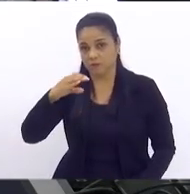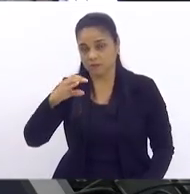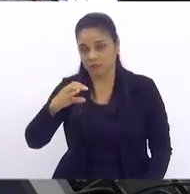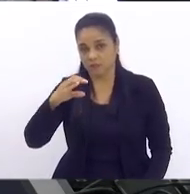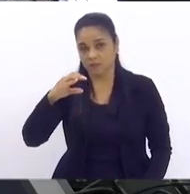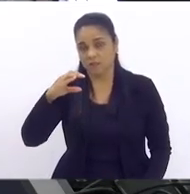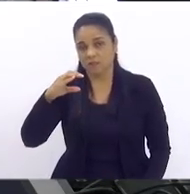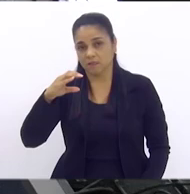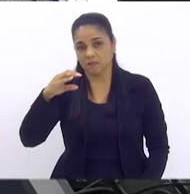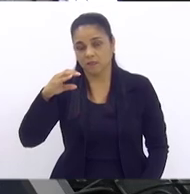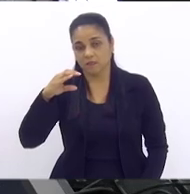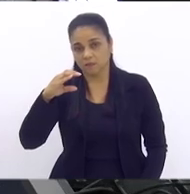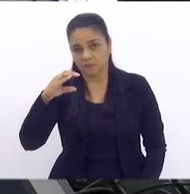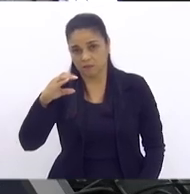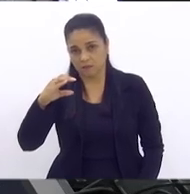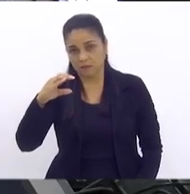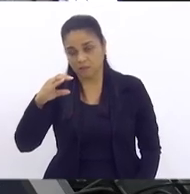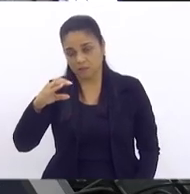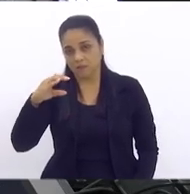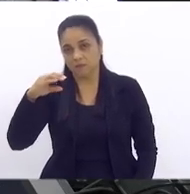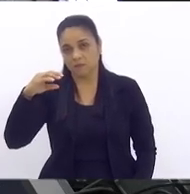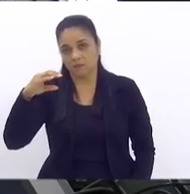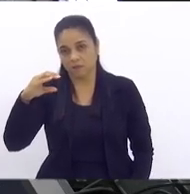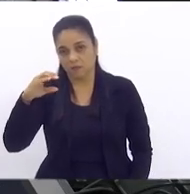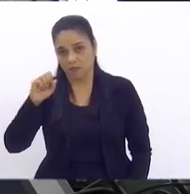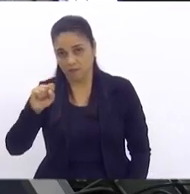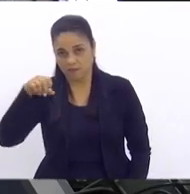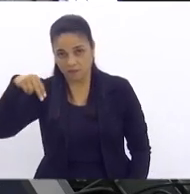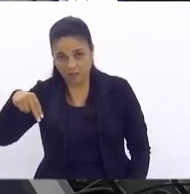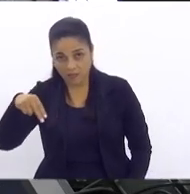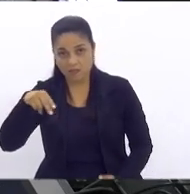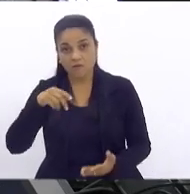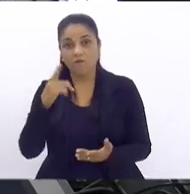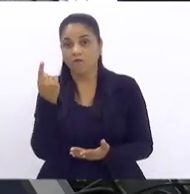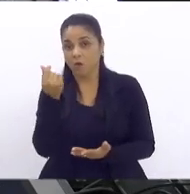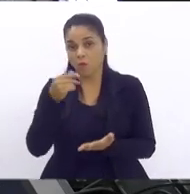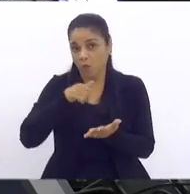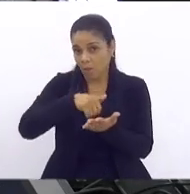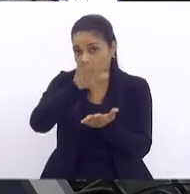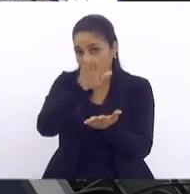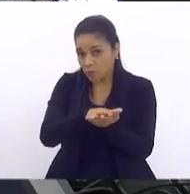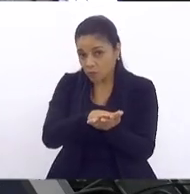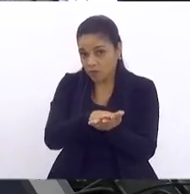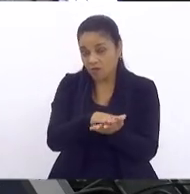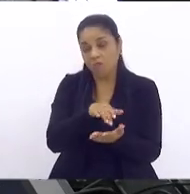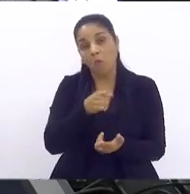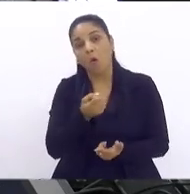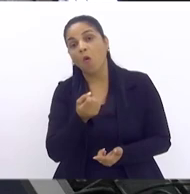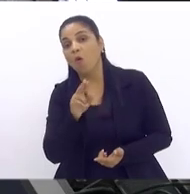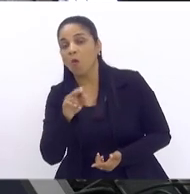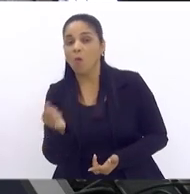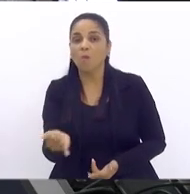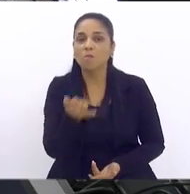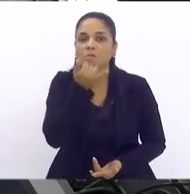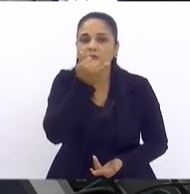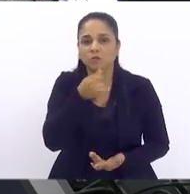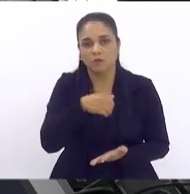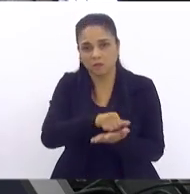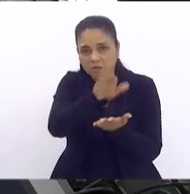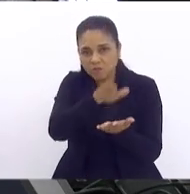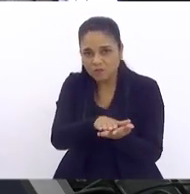da multa? Porque tem o valor da multa. Ou essa multa foi perdoada? Ou até hoje, essa parte